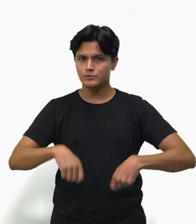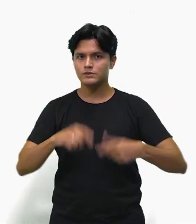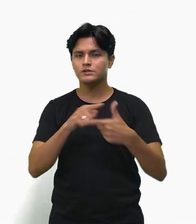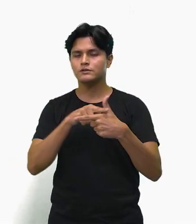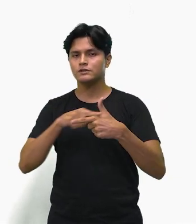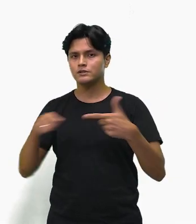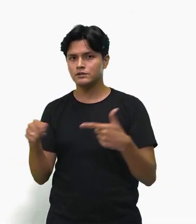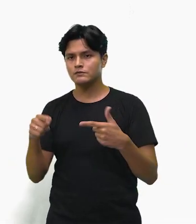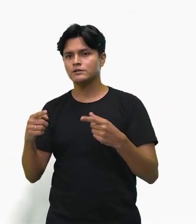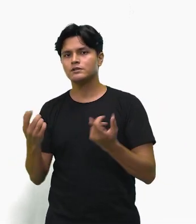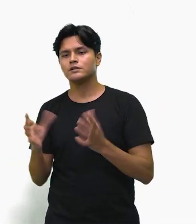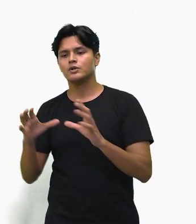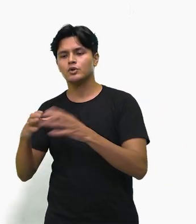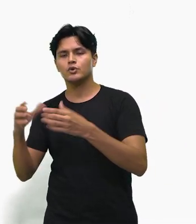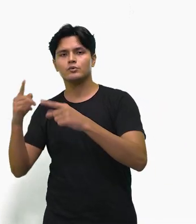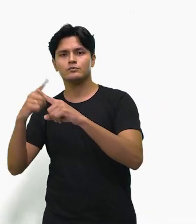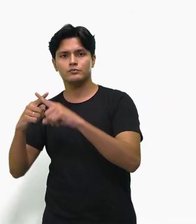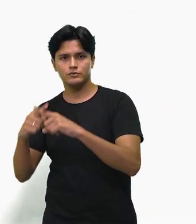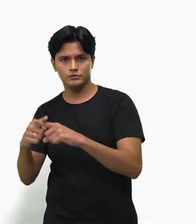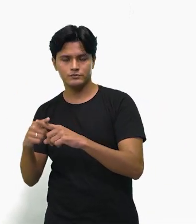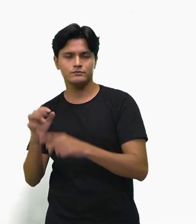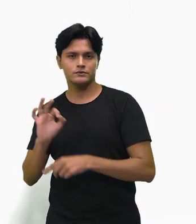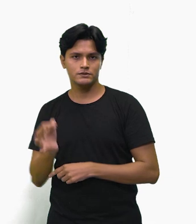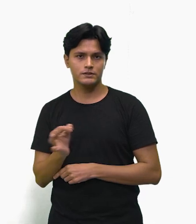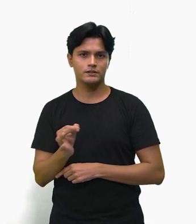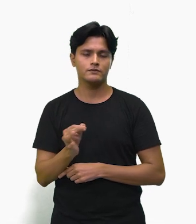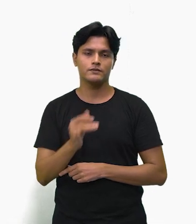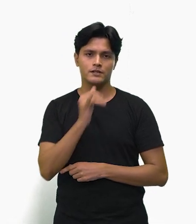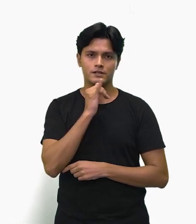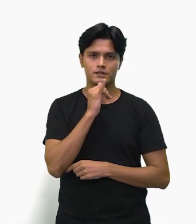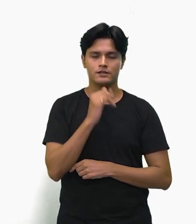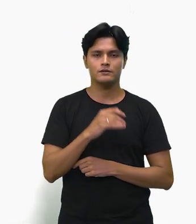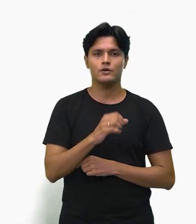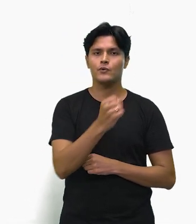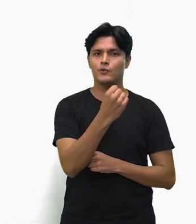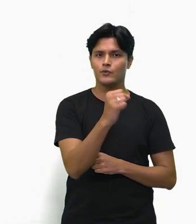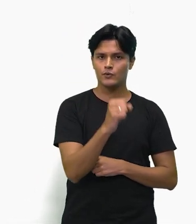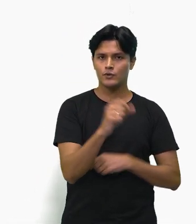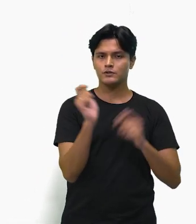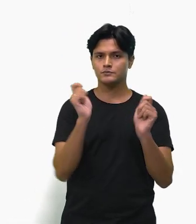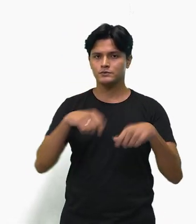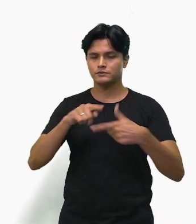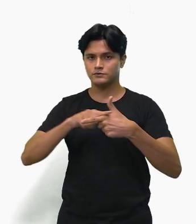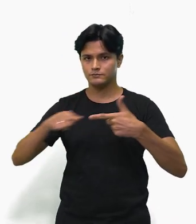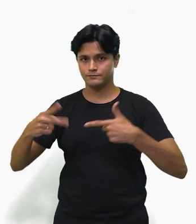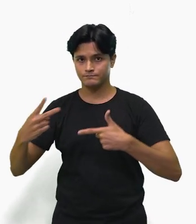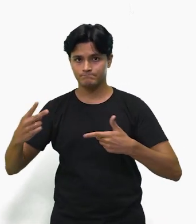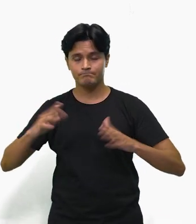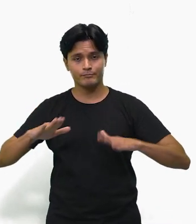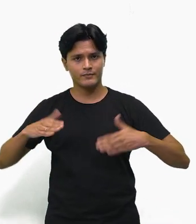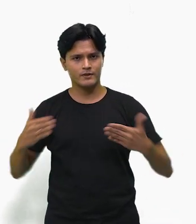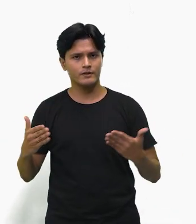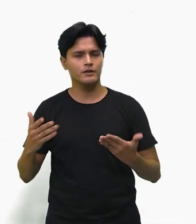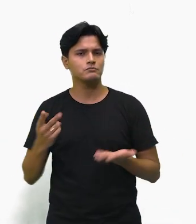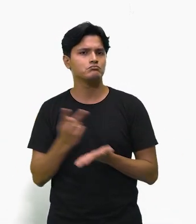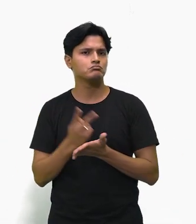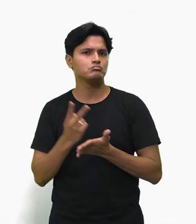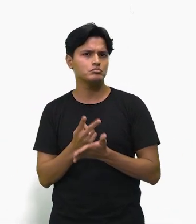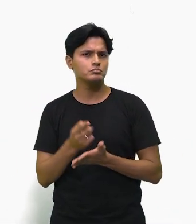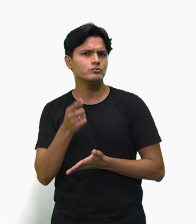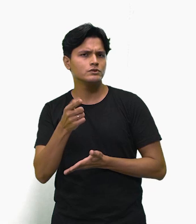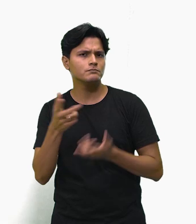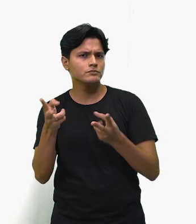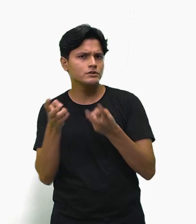Ou seja, o 8 é divisível por 2, tá? Então, toda vez que você